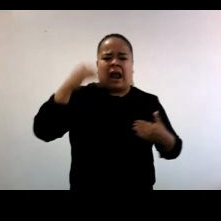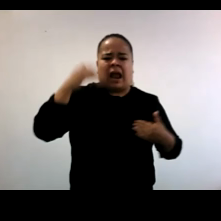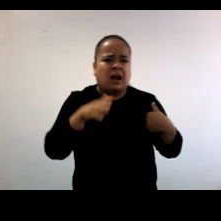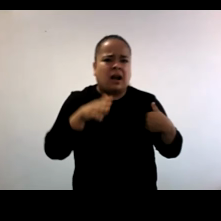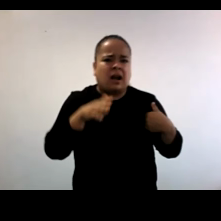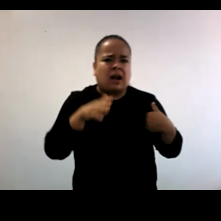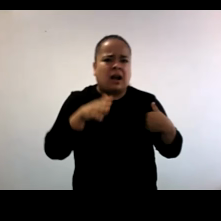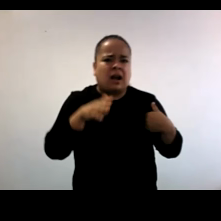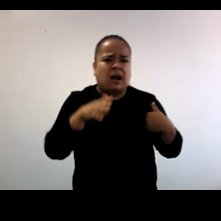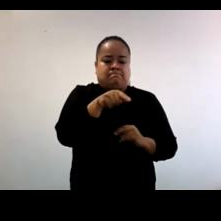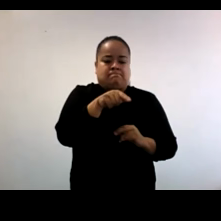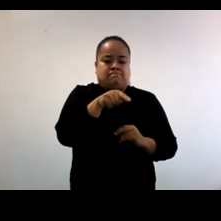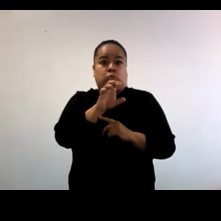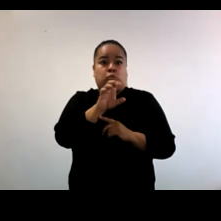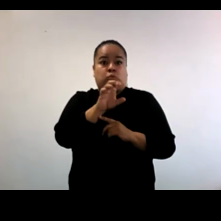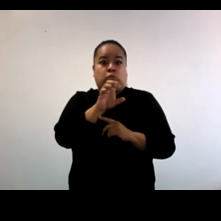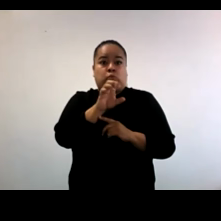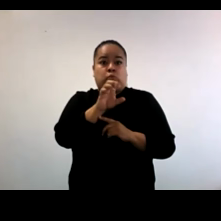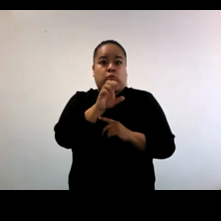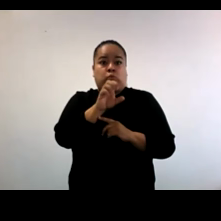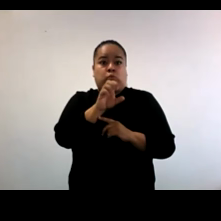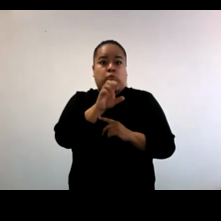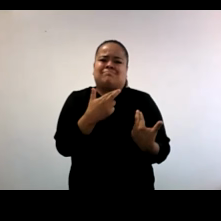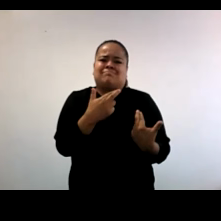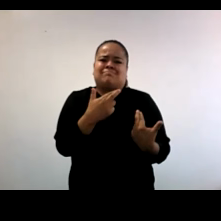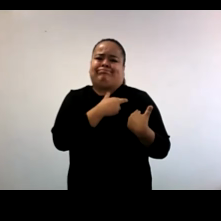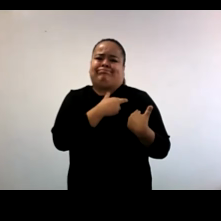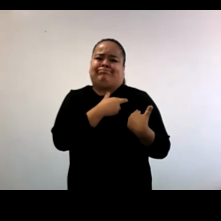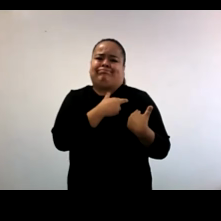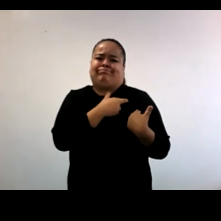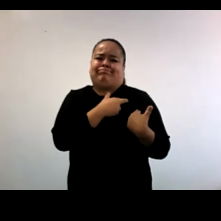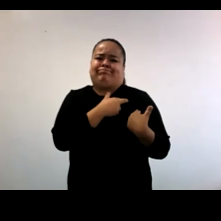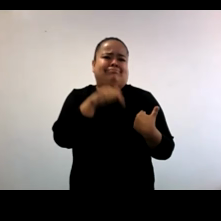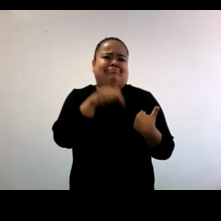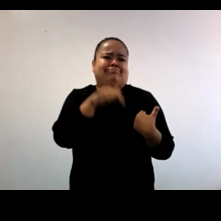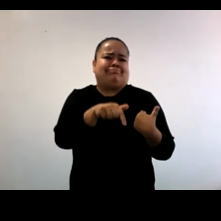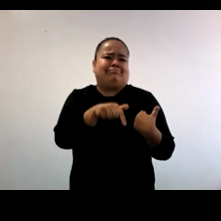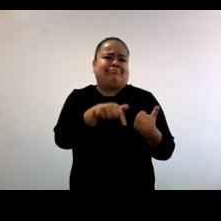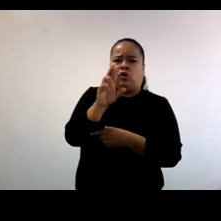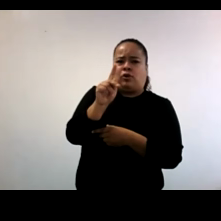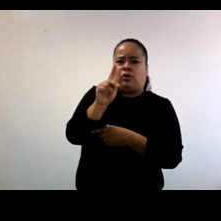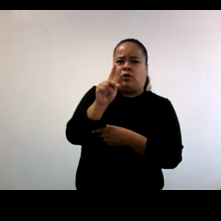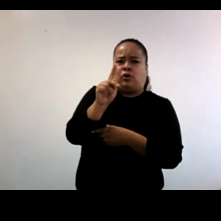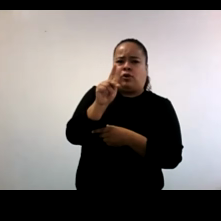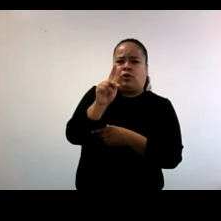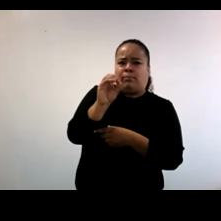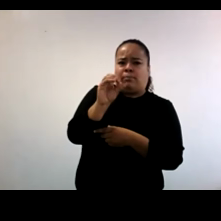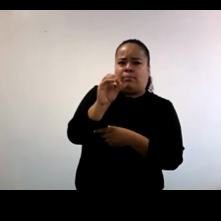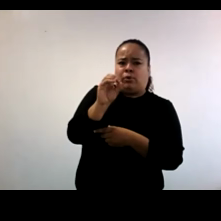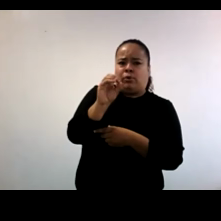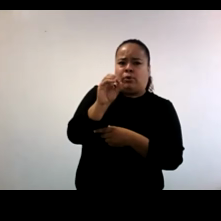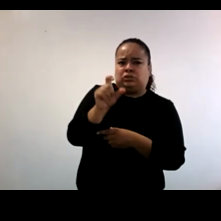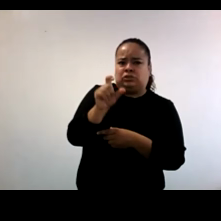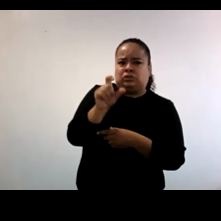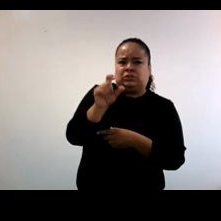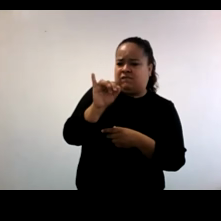É um vírus causante, pertence ao vírus Otorpophis vírus e conhece